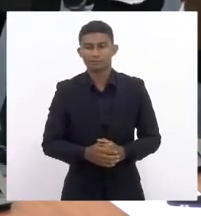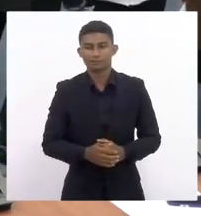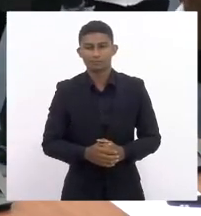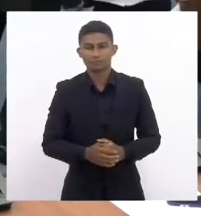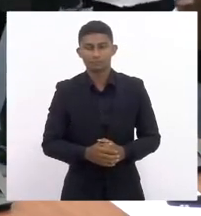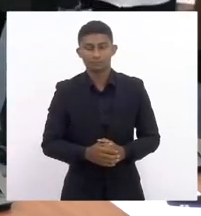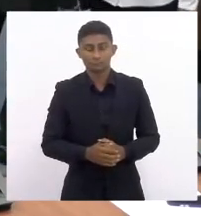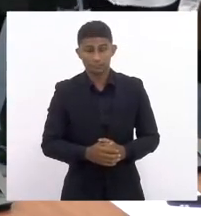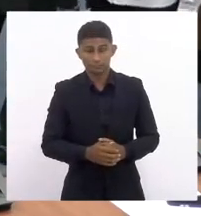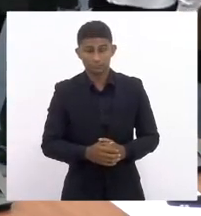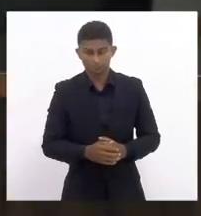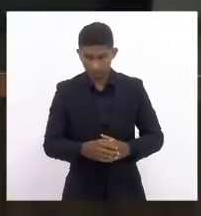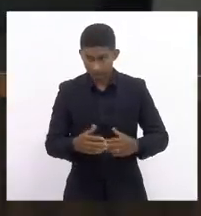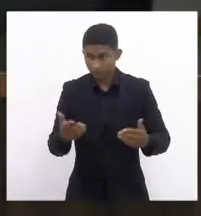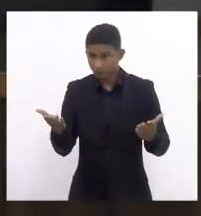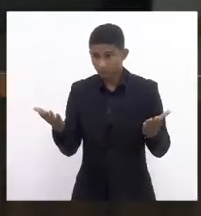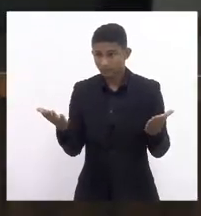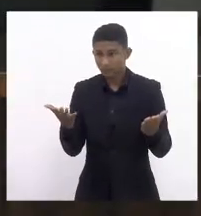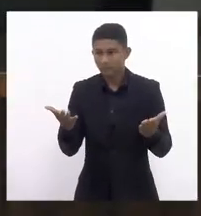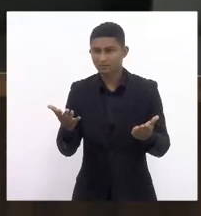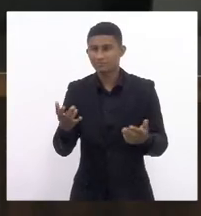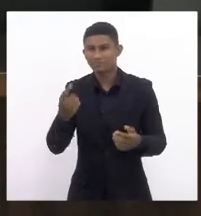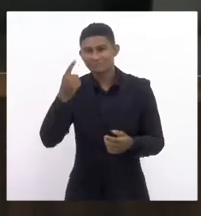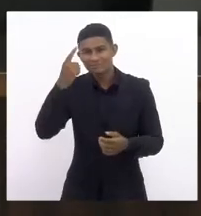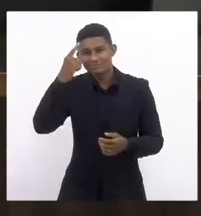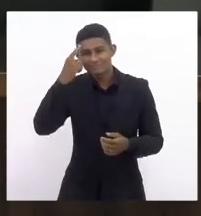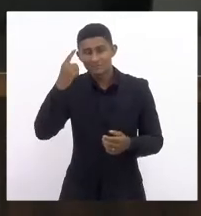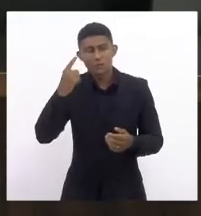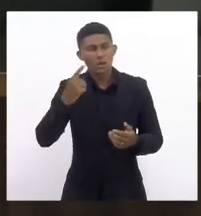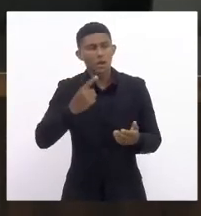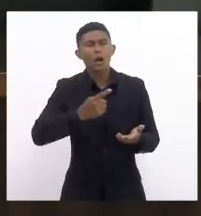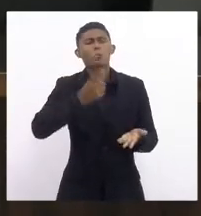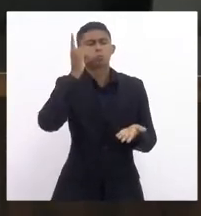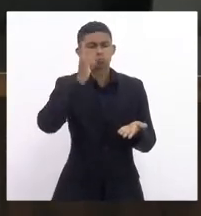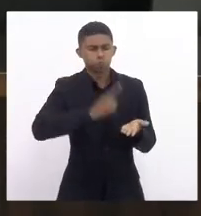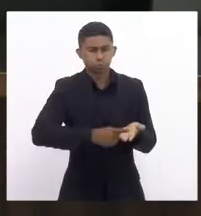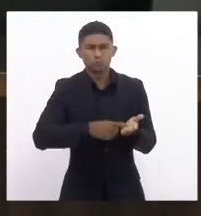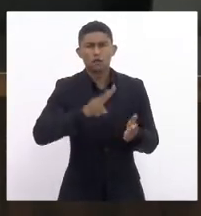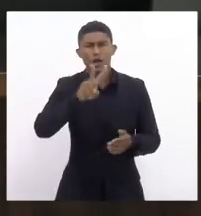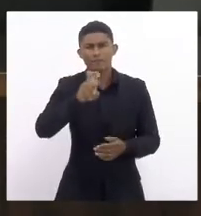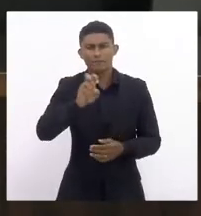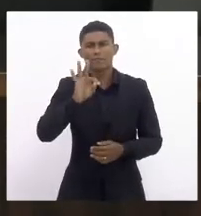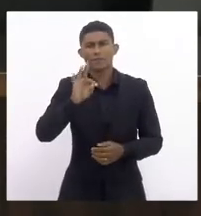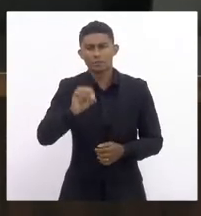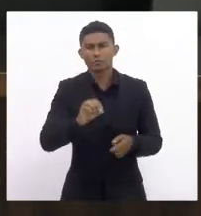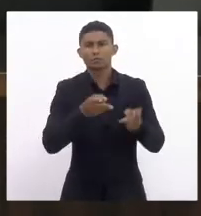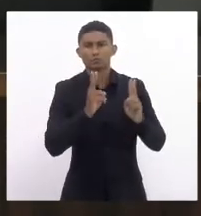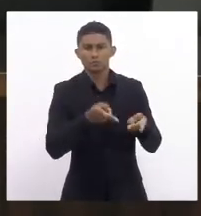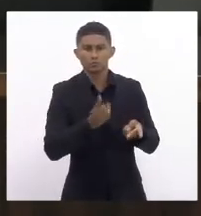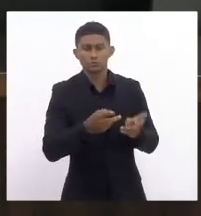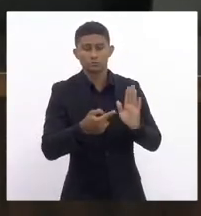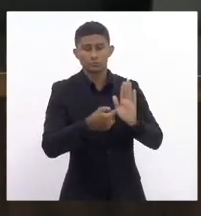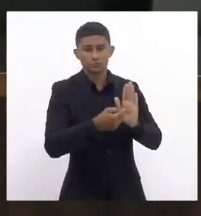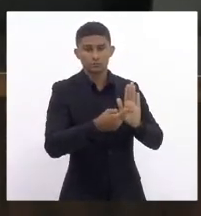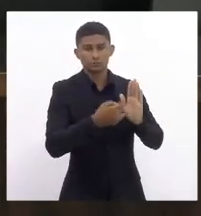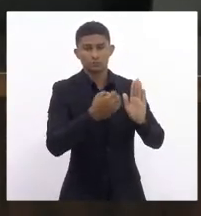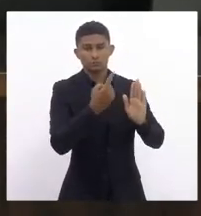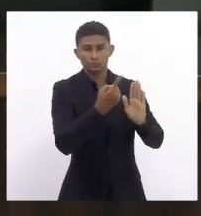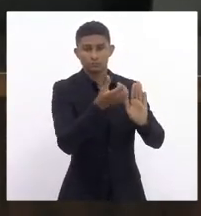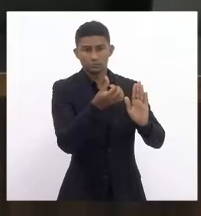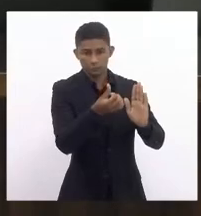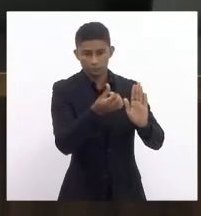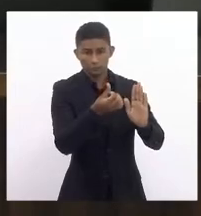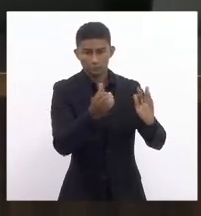Agora vamos aos acordados pela manutenção do veto. É o 16º da pauta, o